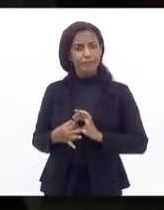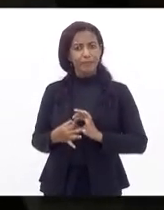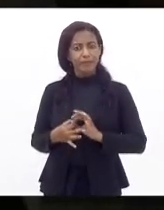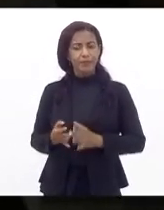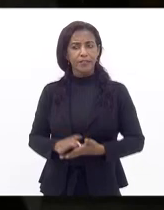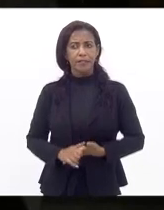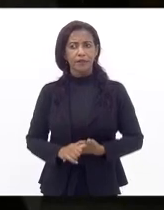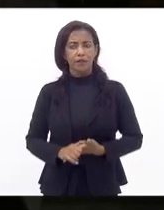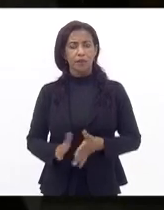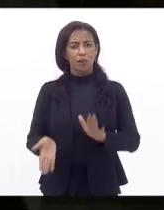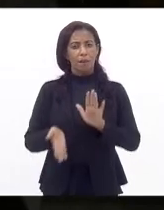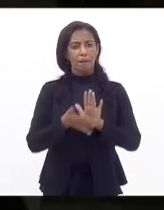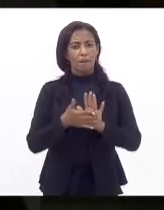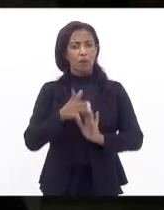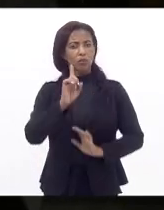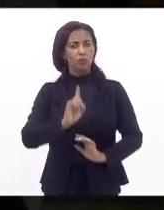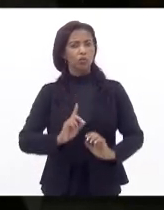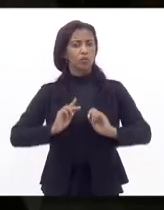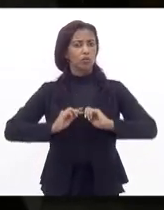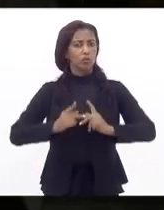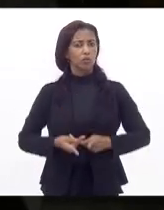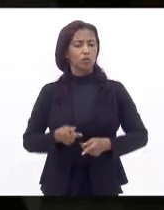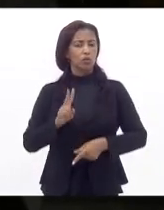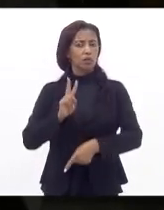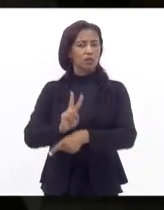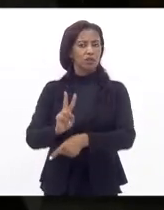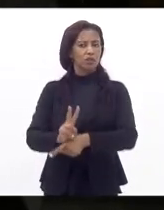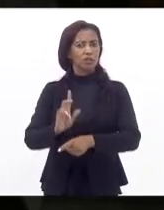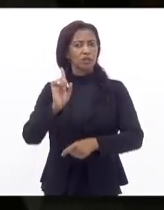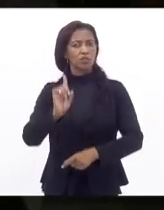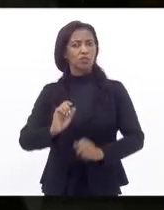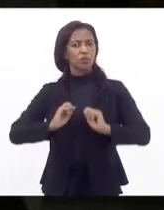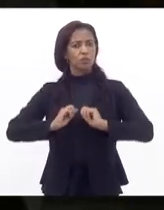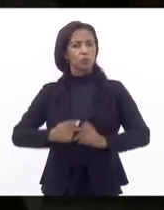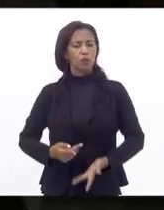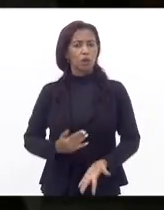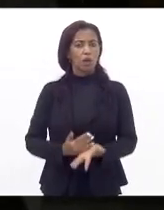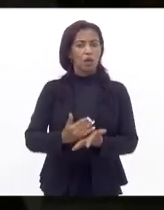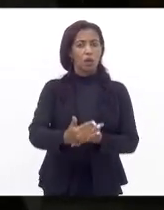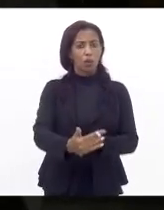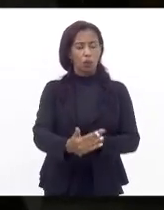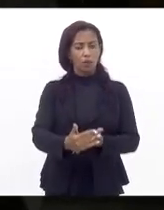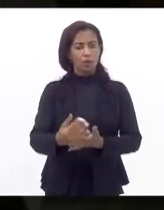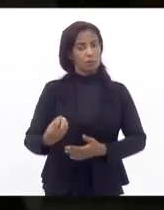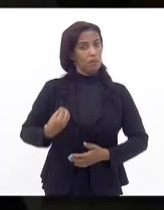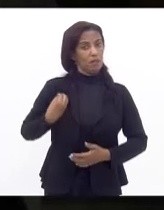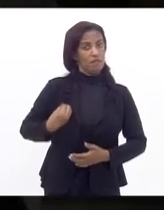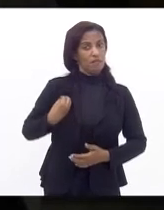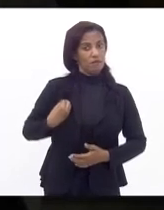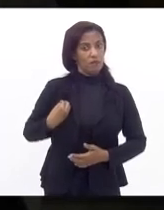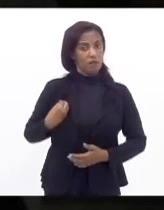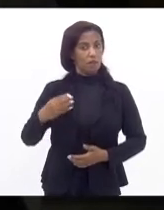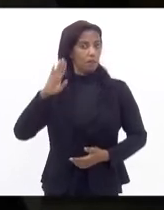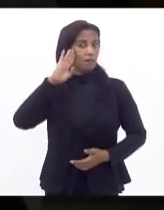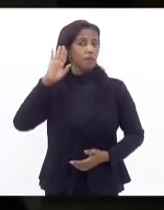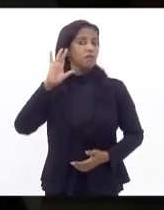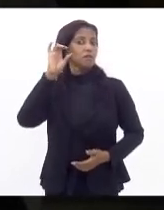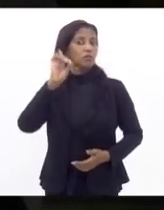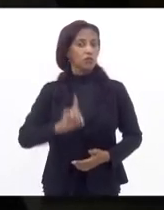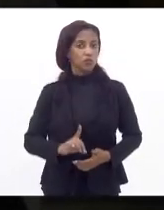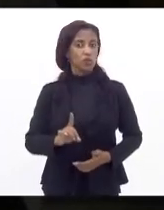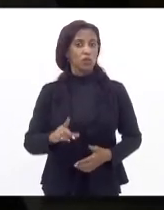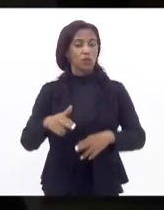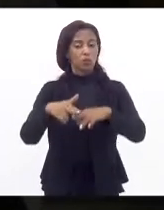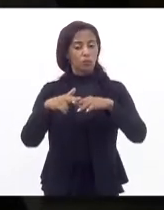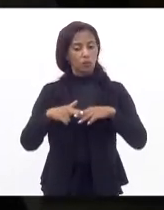sintonizados com a pauta dos direitos humanos, com a defesa dos direitos humanos, a começar pela defesa da vida, que é o principal direito. Por isso, eu